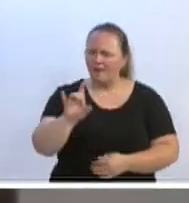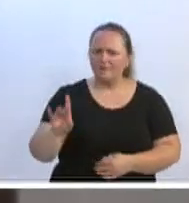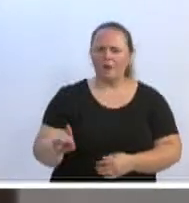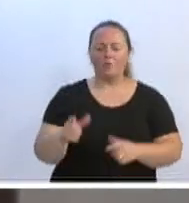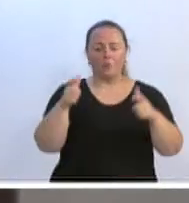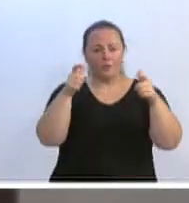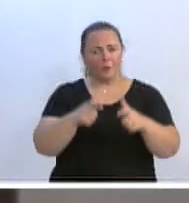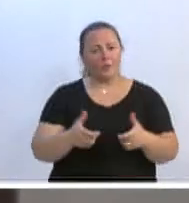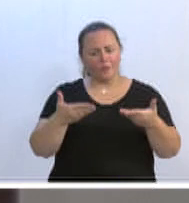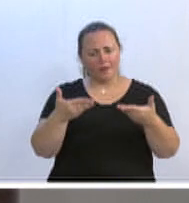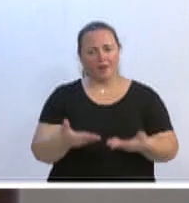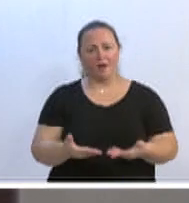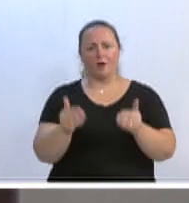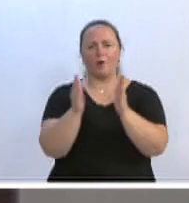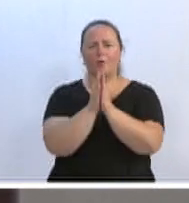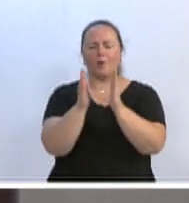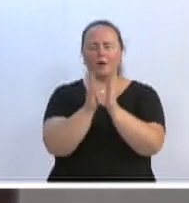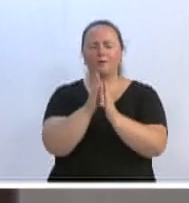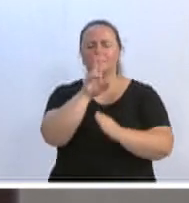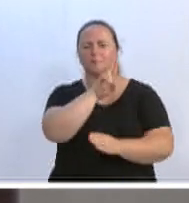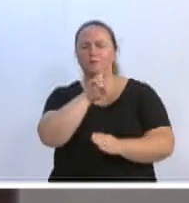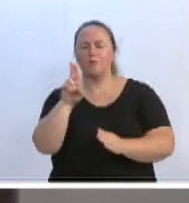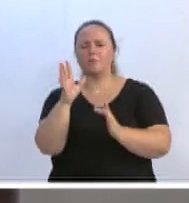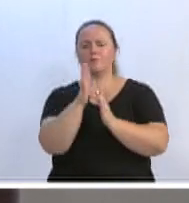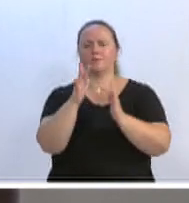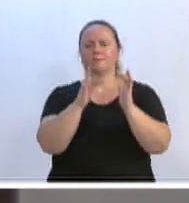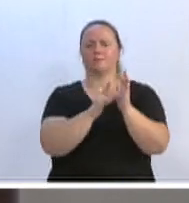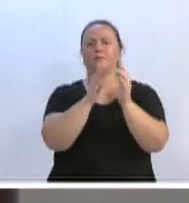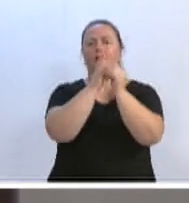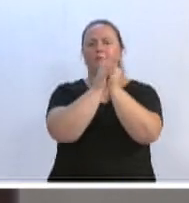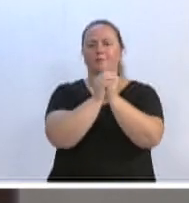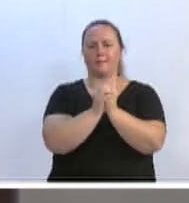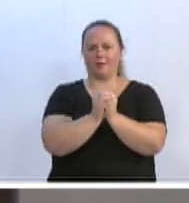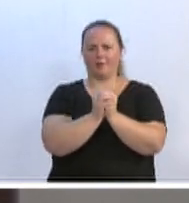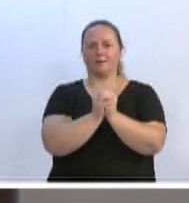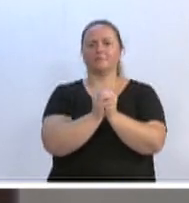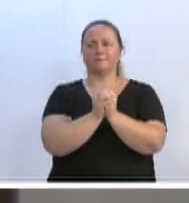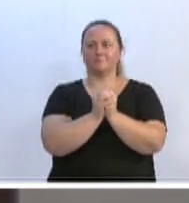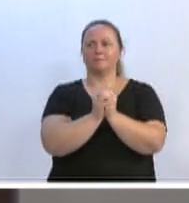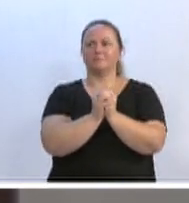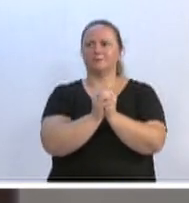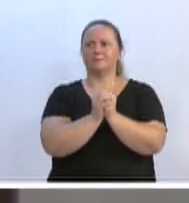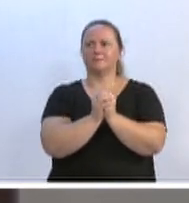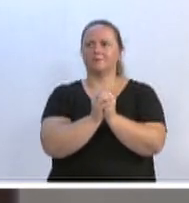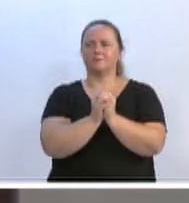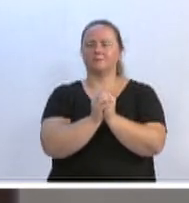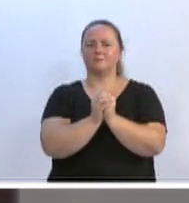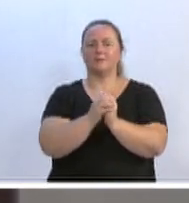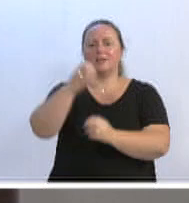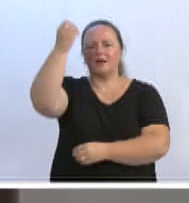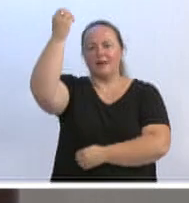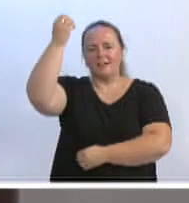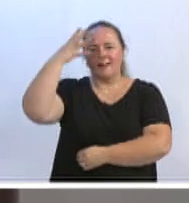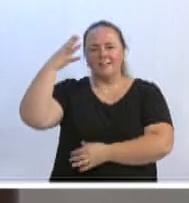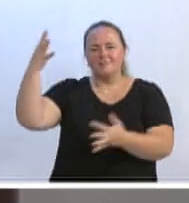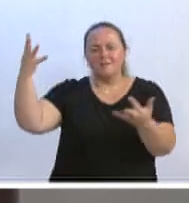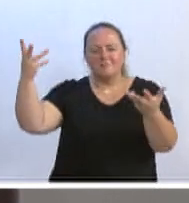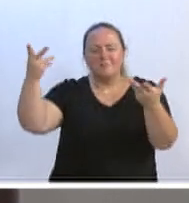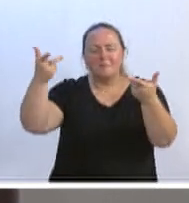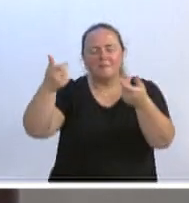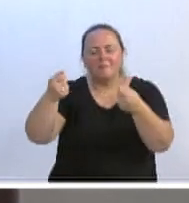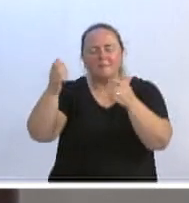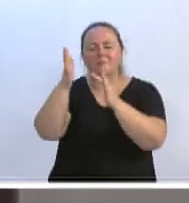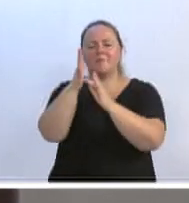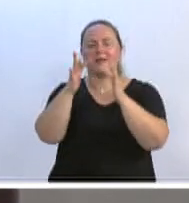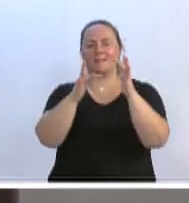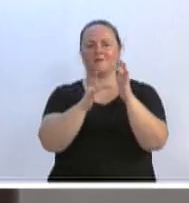um. Nós oramos assim em nome de Jesus. Amém. E que a graça maravilhosa do Senhor Jesus,